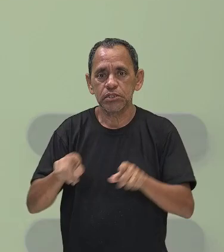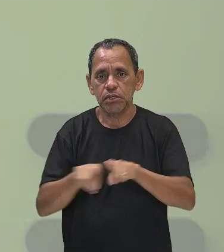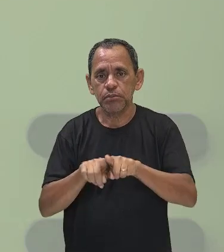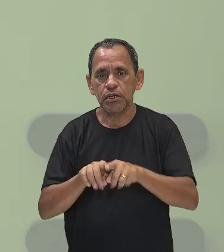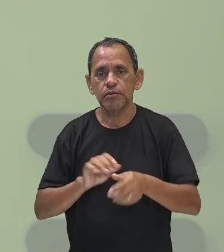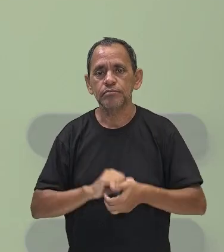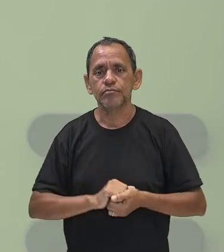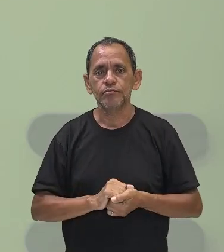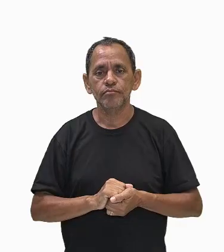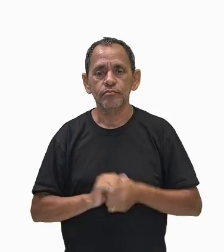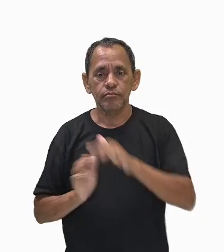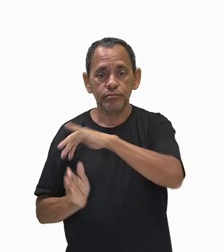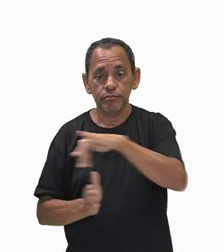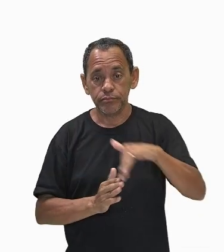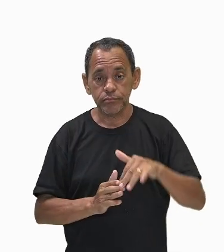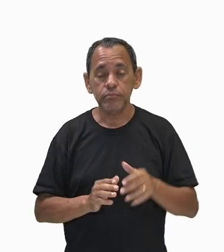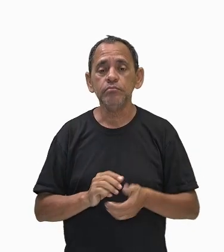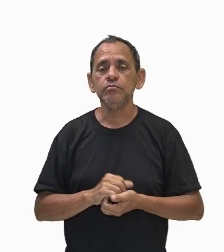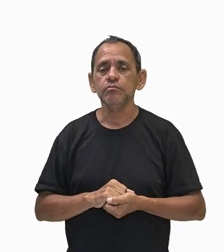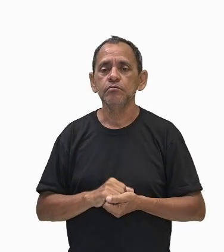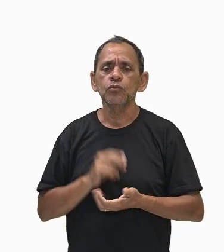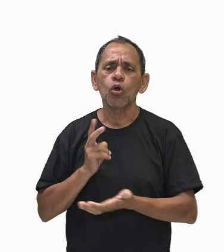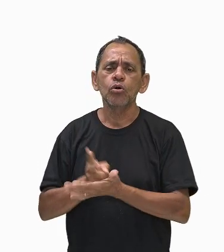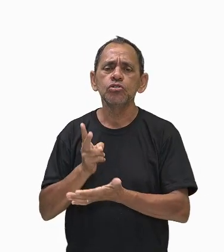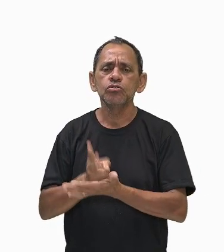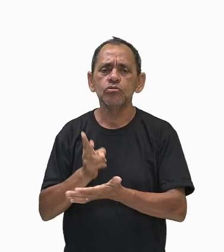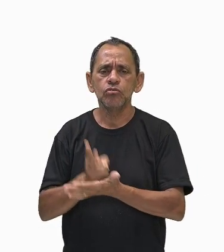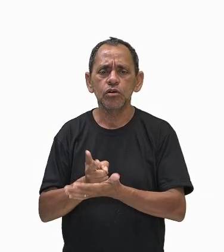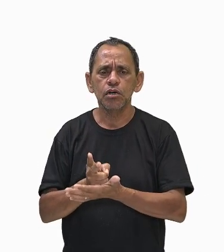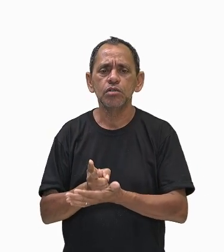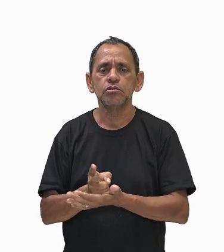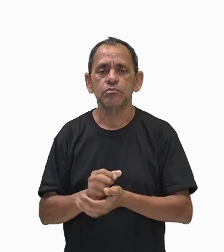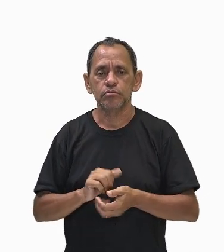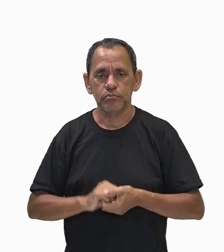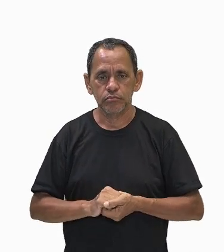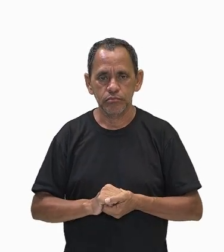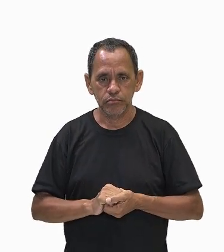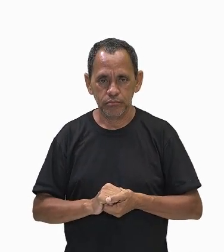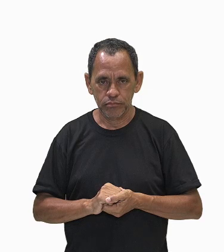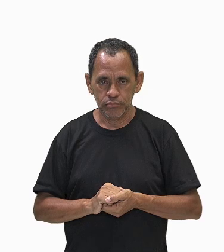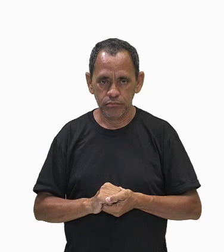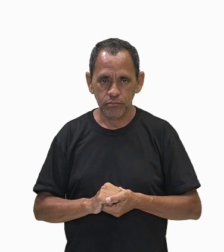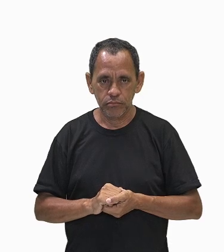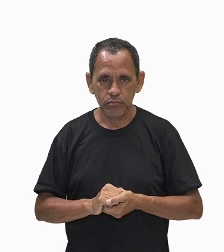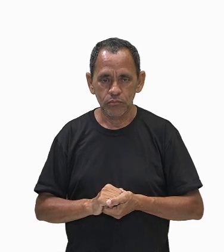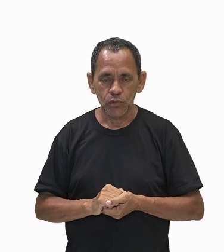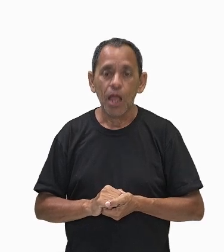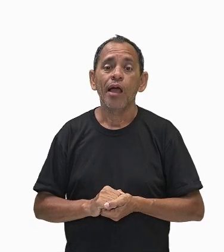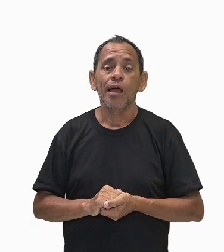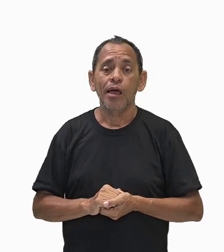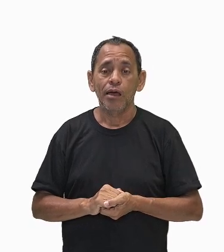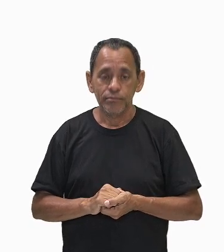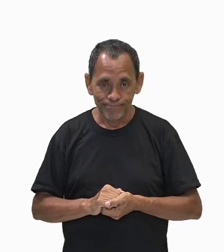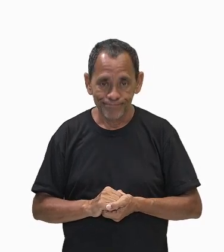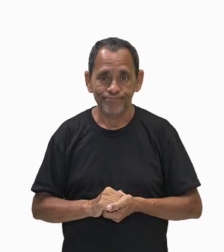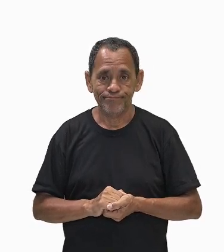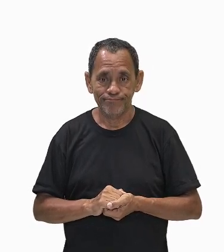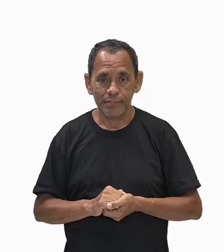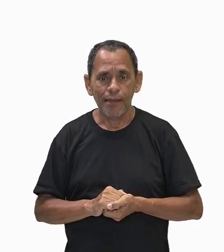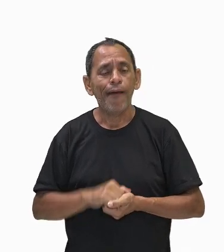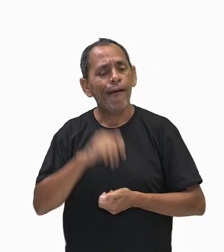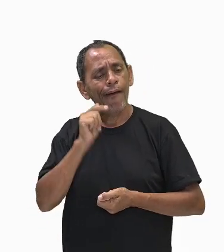Vamos dar continuidade um pouquinho falando mais sobre essas excretas. Uma coisa que vocês talvez não